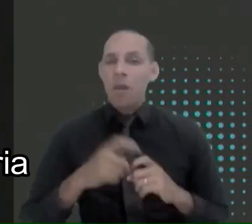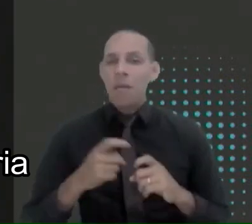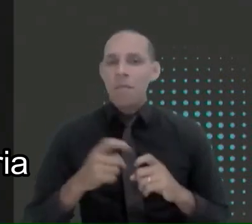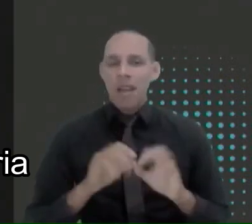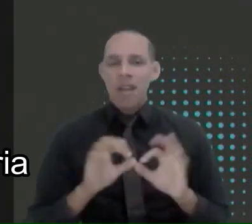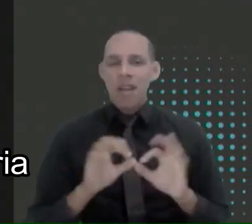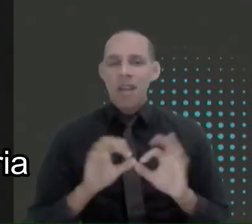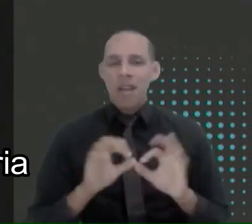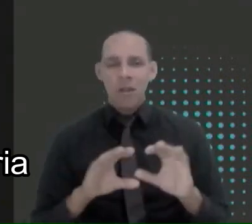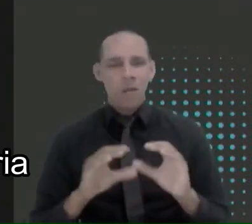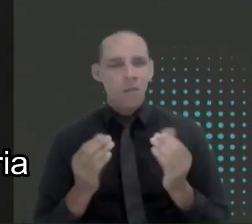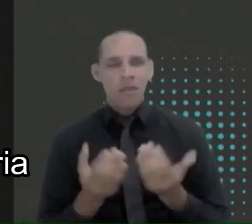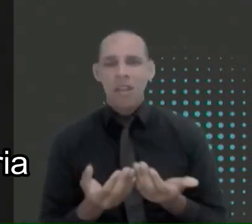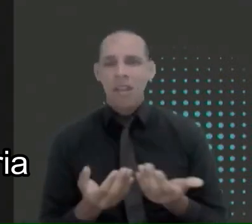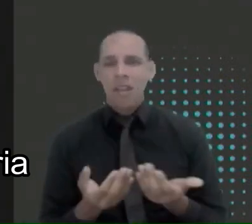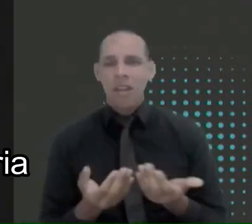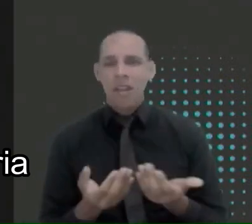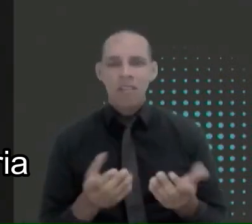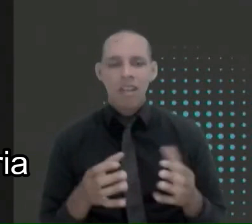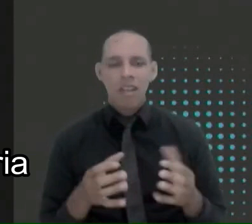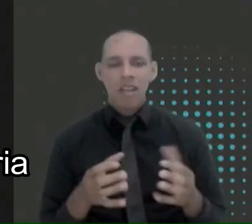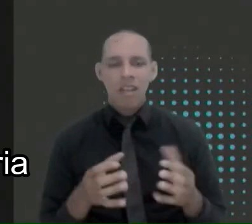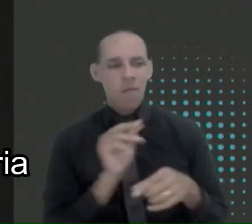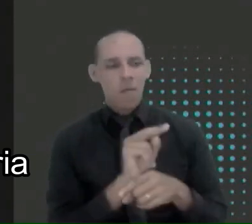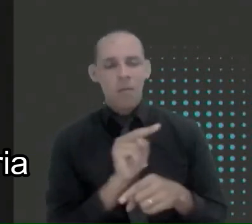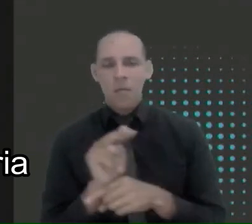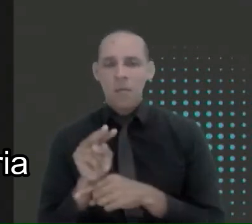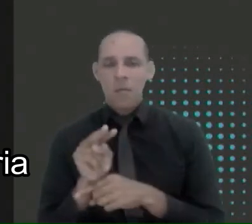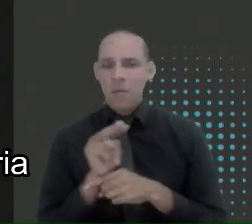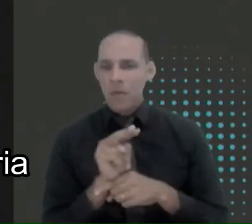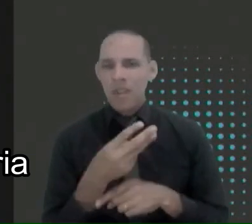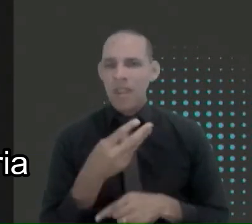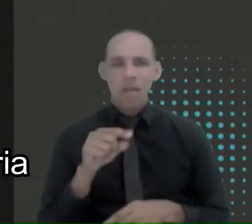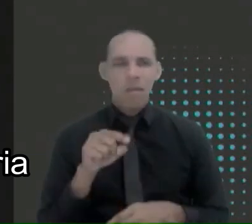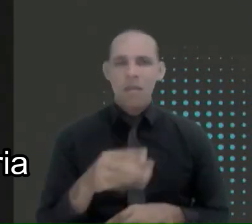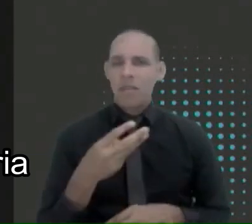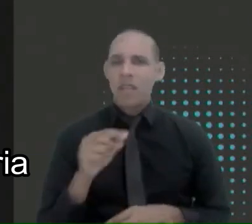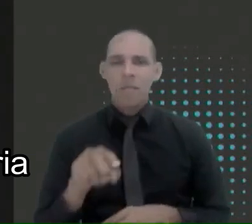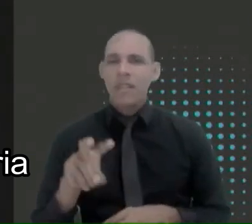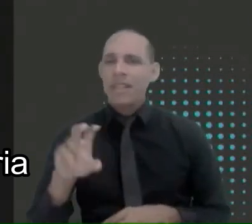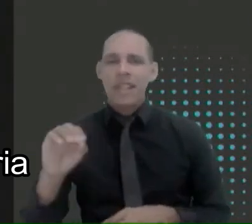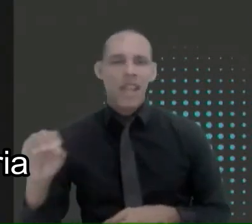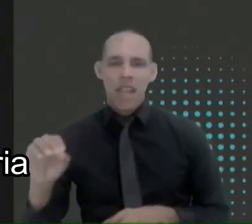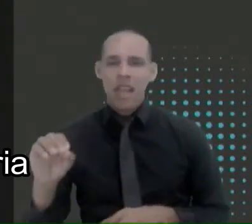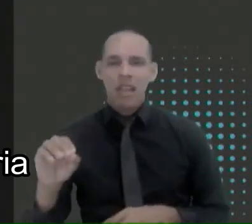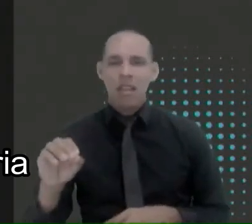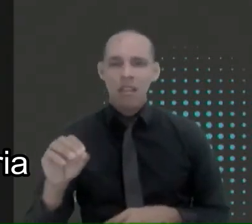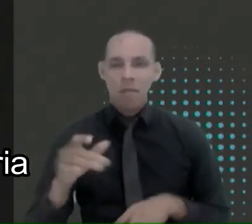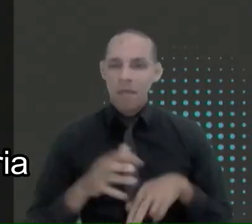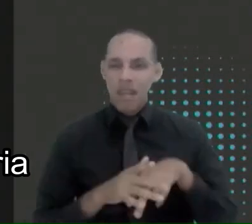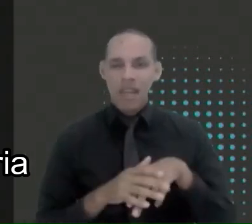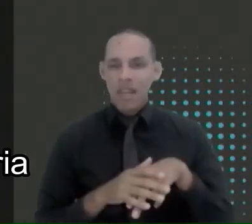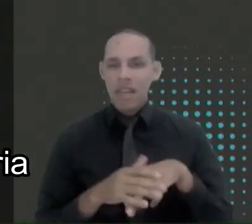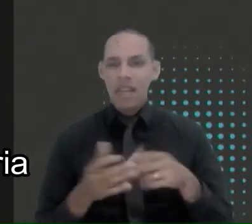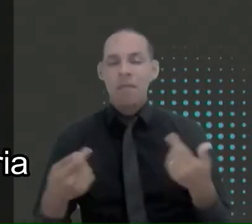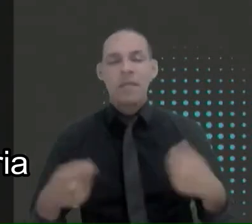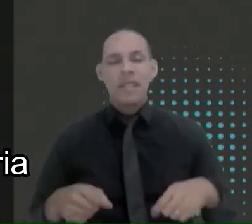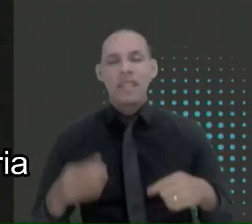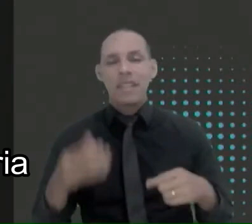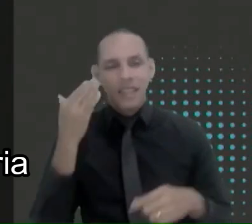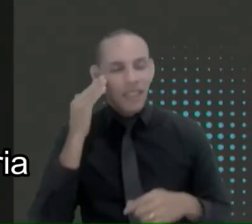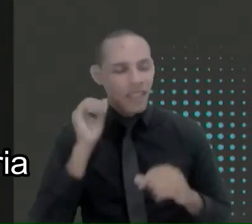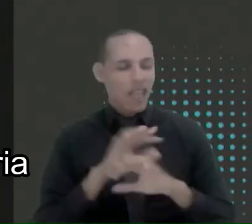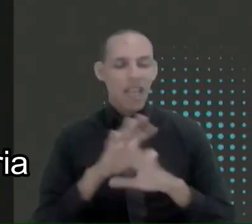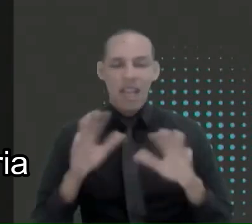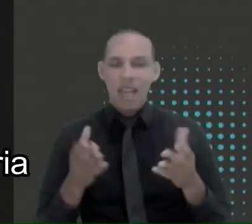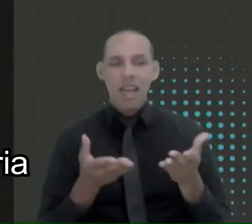uma equipe que dê conta dos seus 3.500 pacientes dentro do território, entendendo os determinantes sociais, trabalhando próximo da moradia